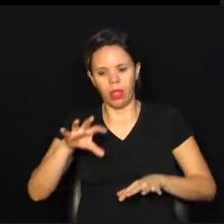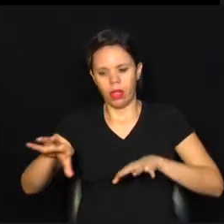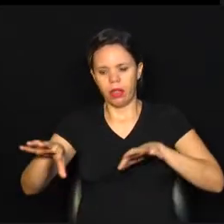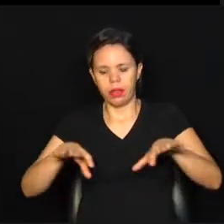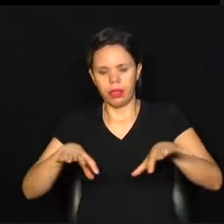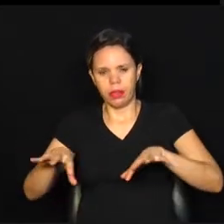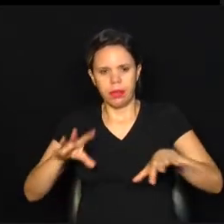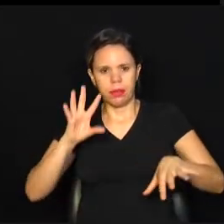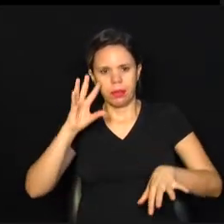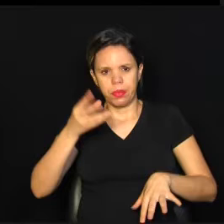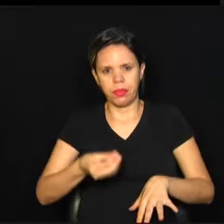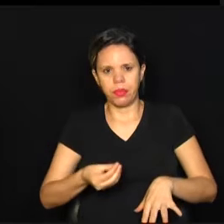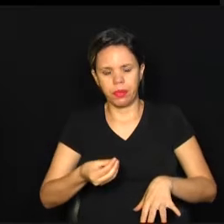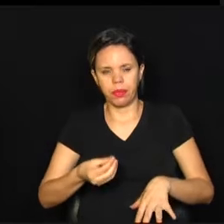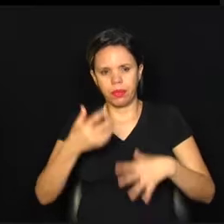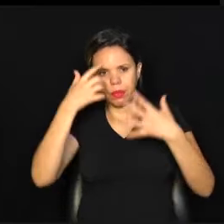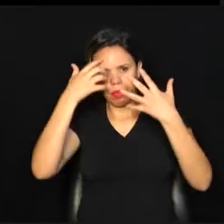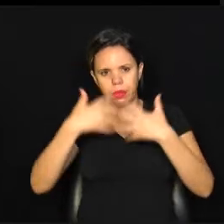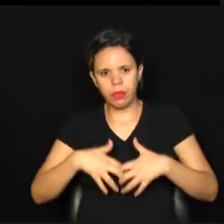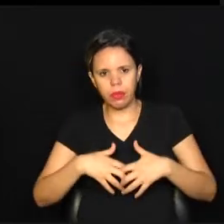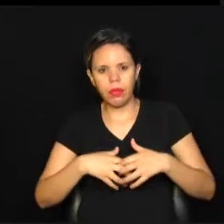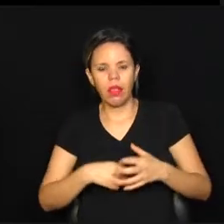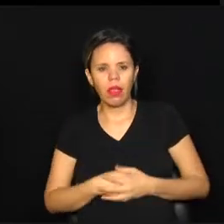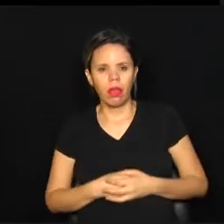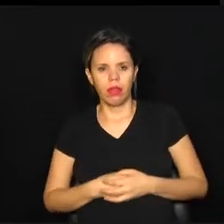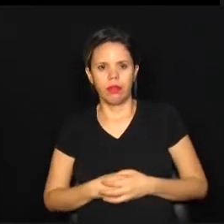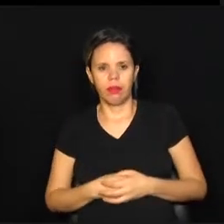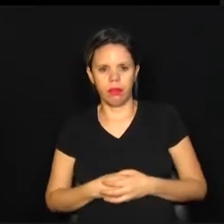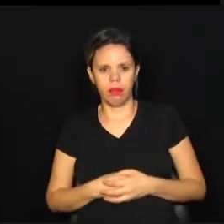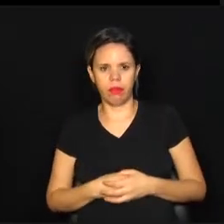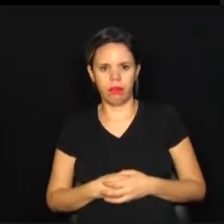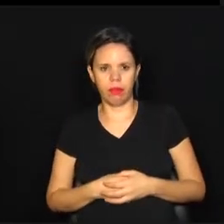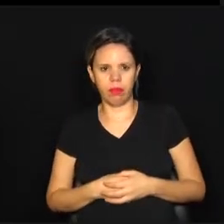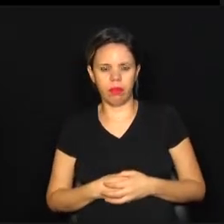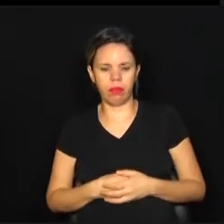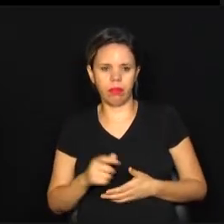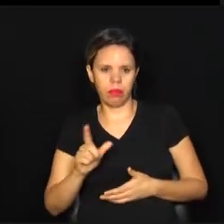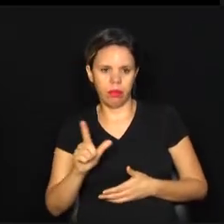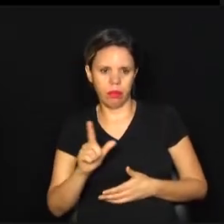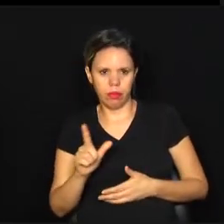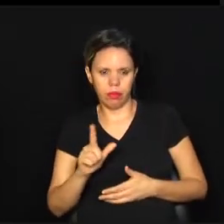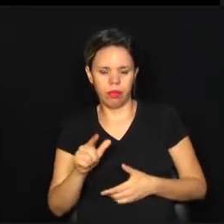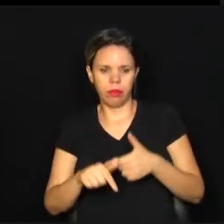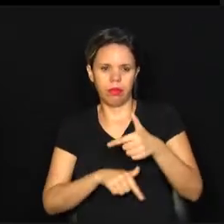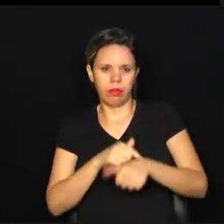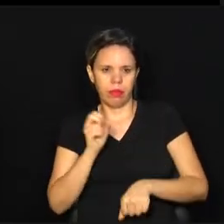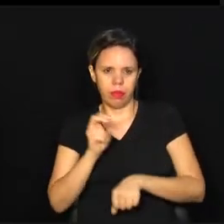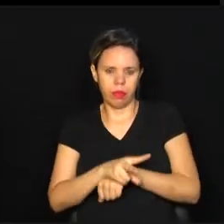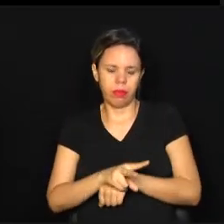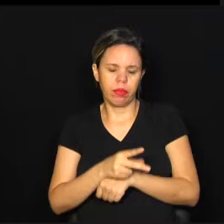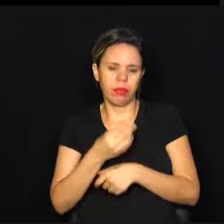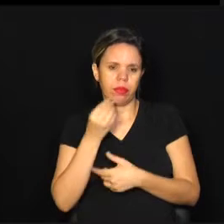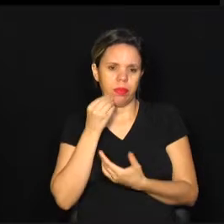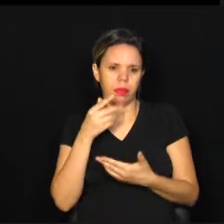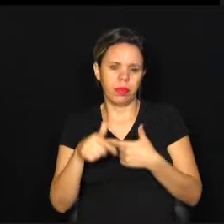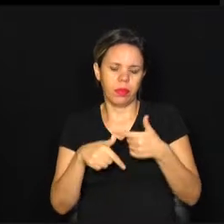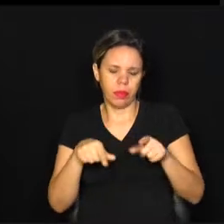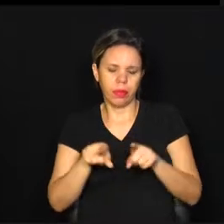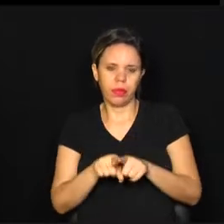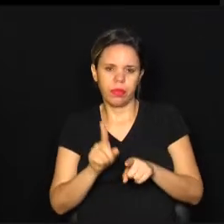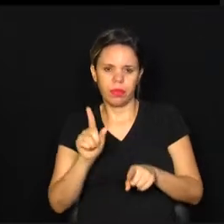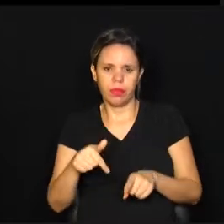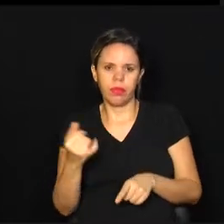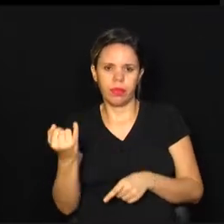tentando entendê-la e refletir sobre isso. Mas, obviamente, que a questão do emprego e do saneamento são